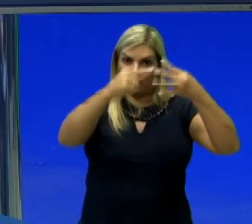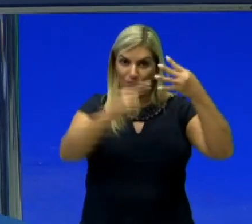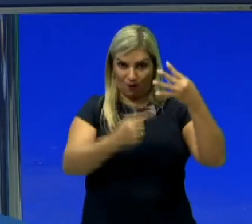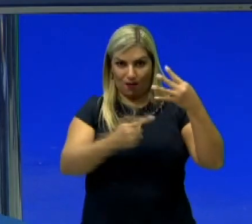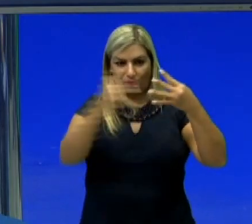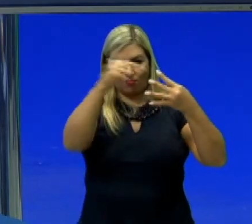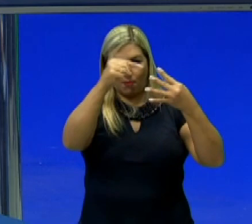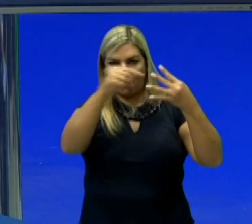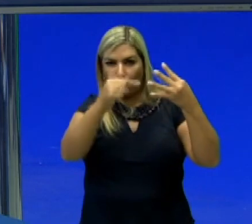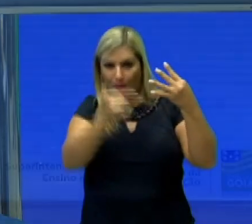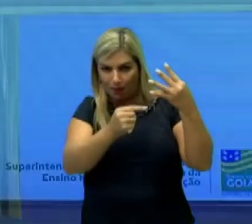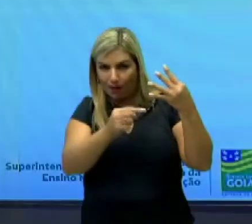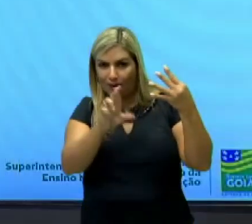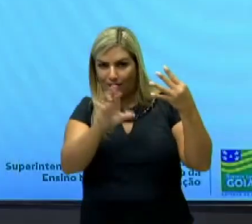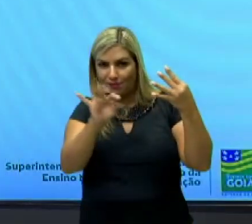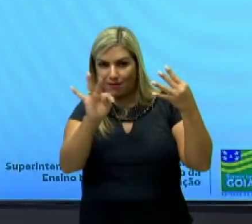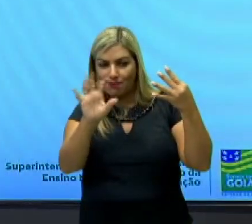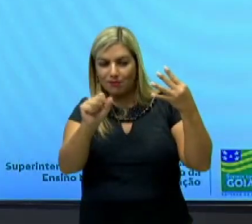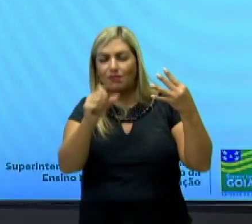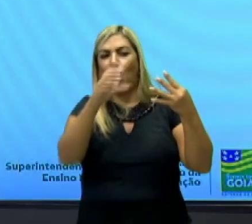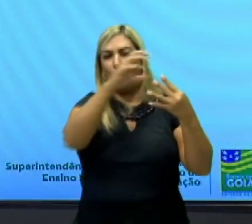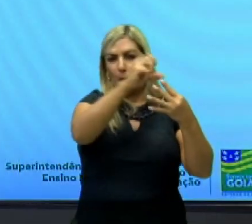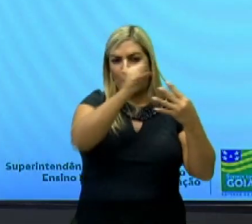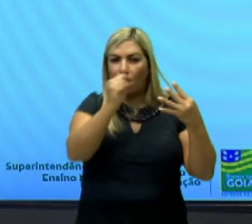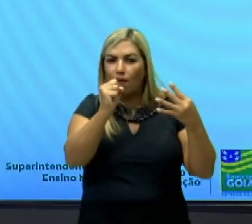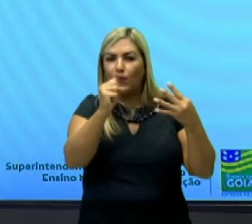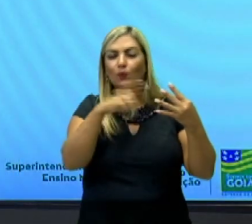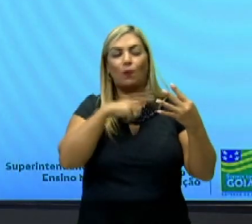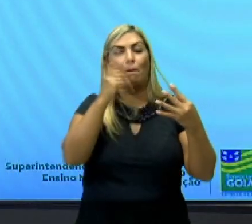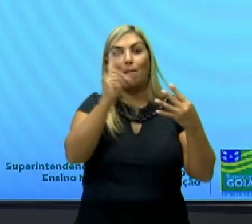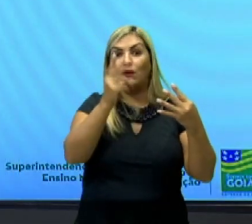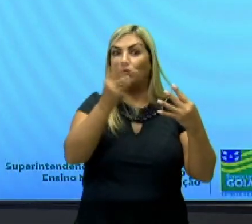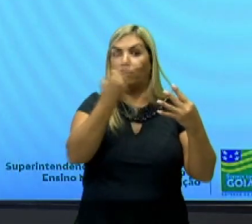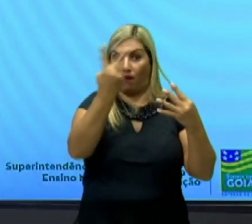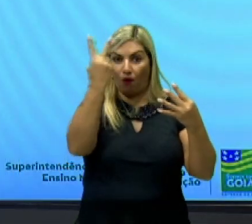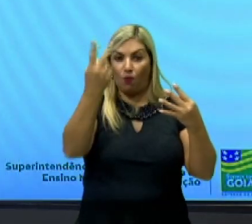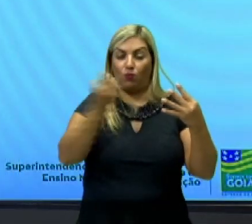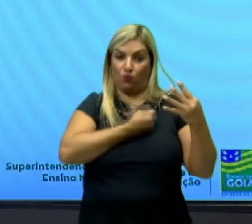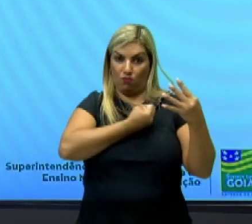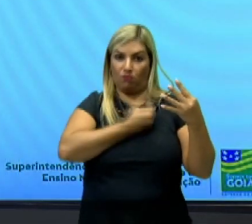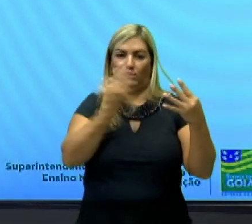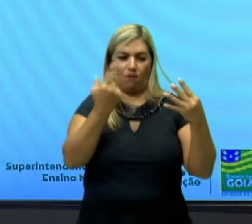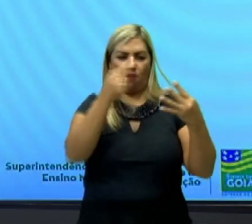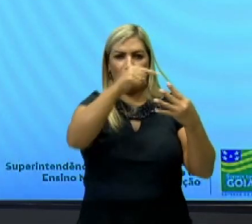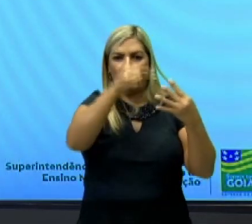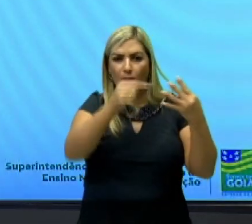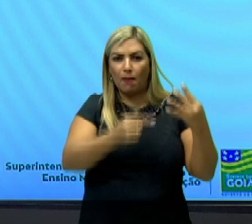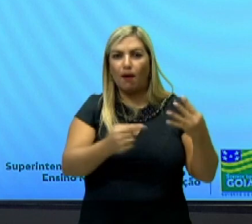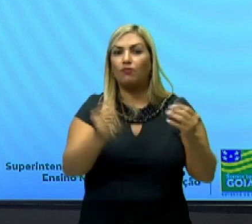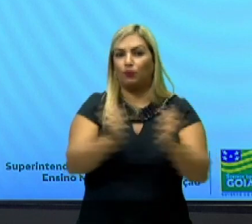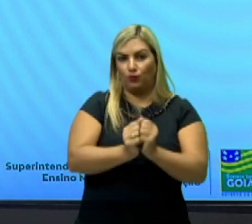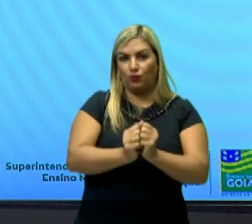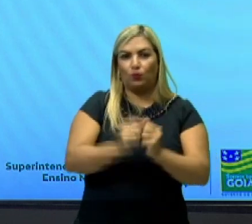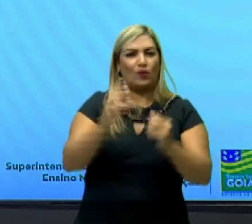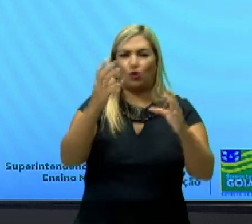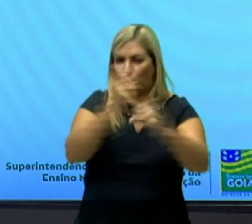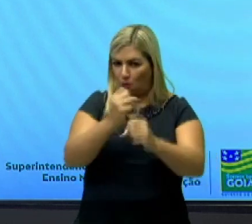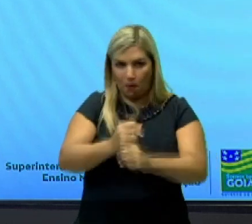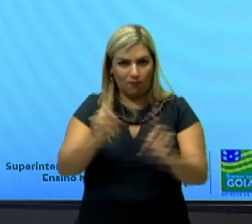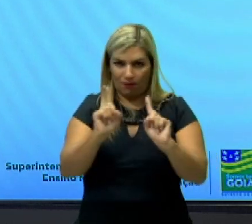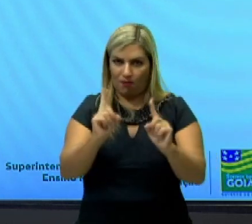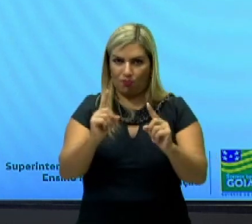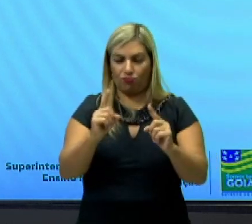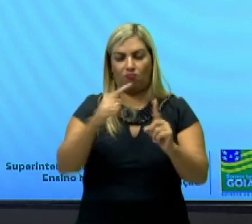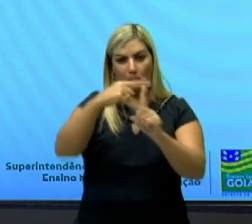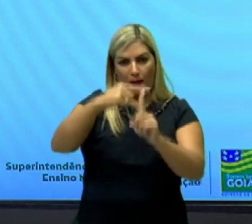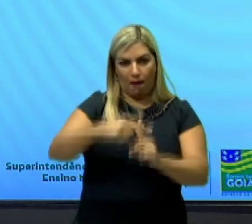4 resistências aqui, eu pego um resistor que vai valer o mesmo valor dessas 4 juntas. Só que não é simplesmente somar, tá certo?